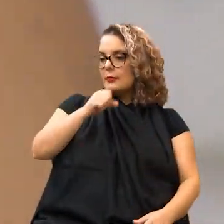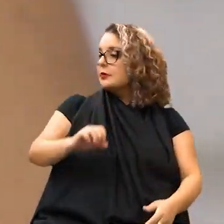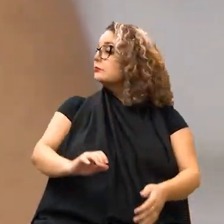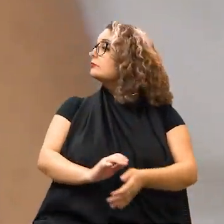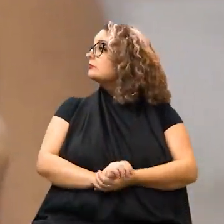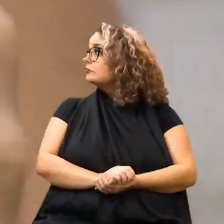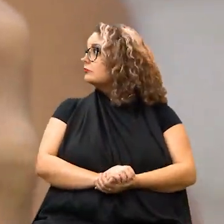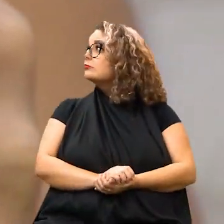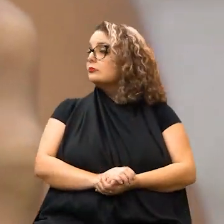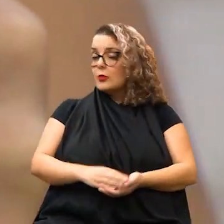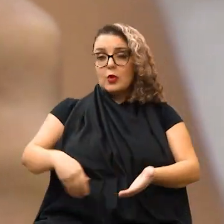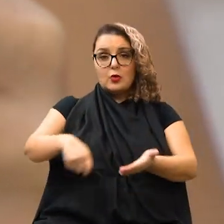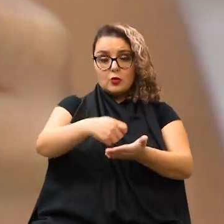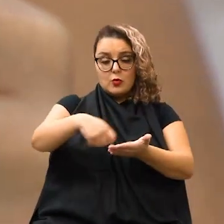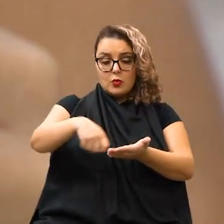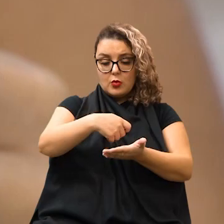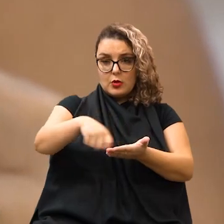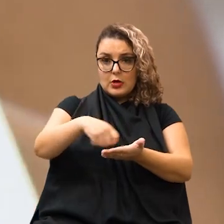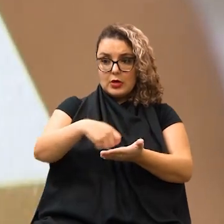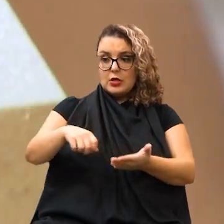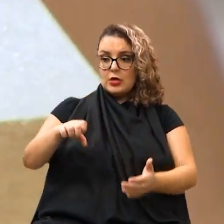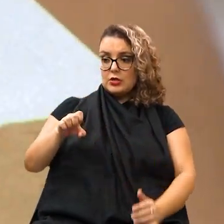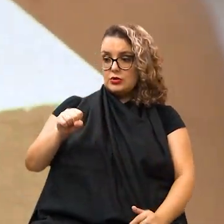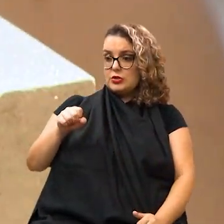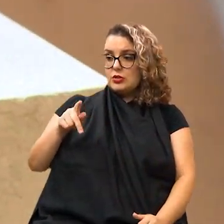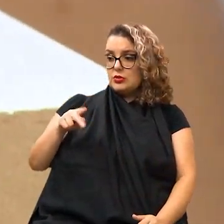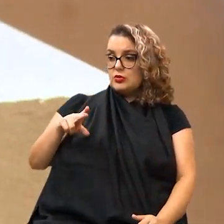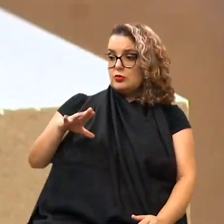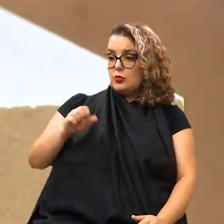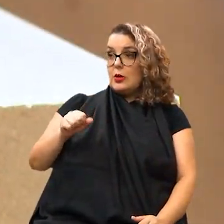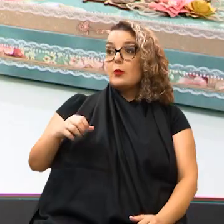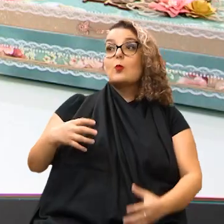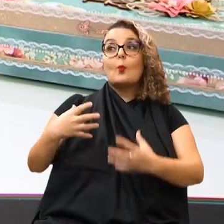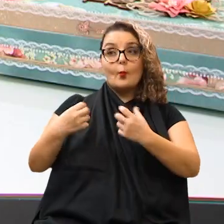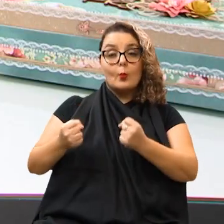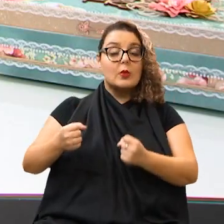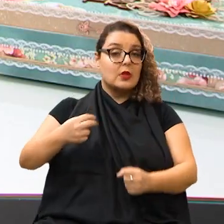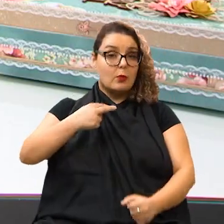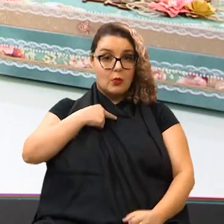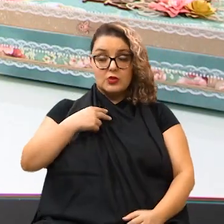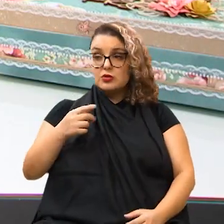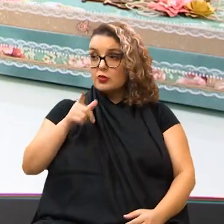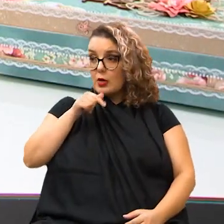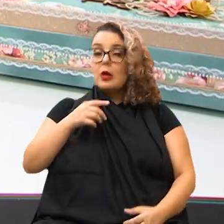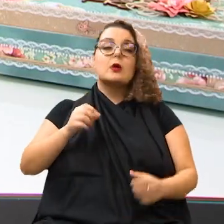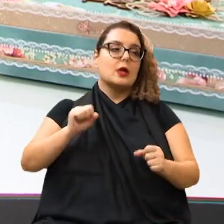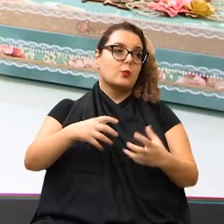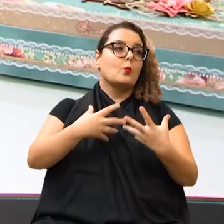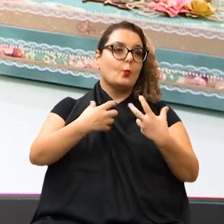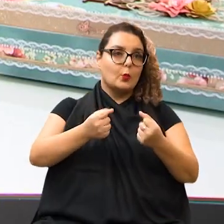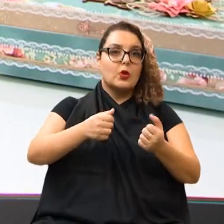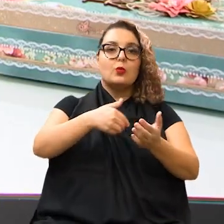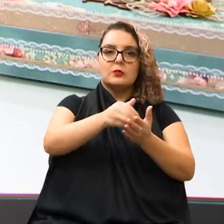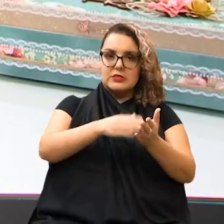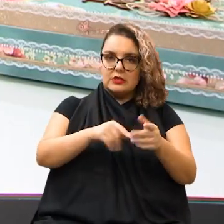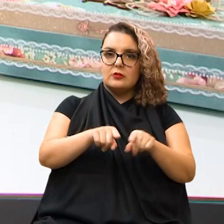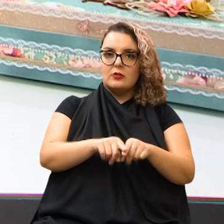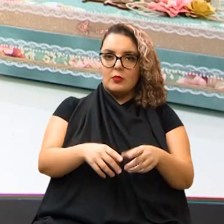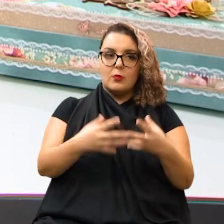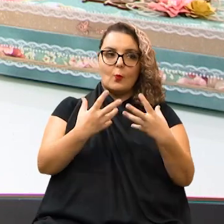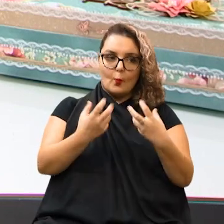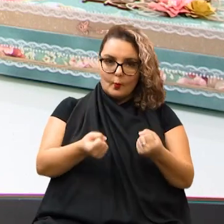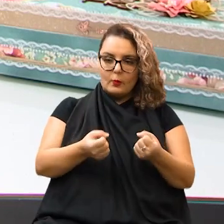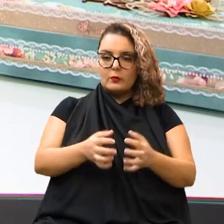com mais rapidez. Com rolinho de espuma seco. Isso, rolinho de espuma sempre seco, tá? O pincel também sempre